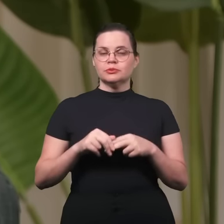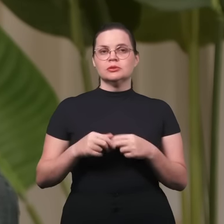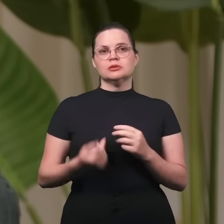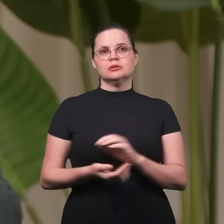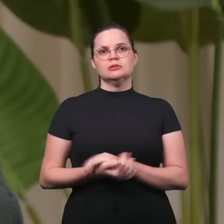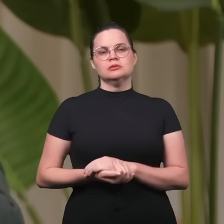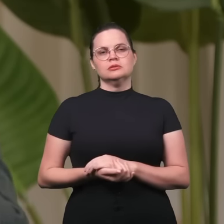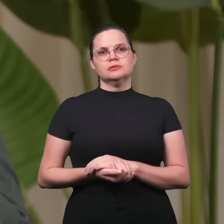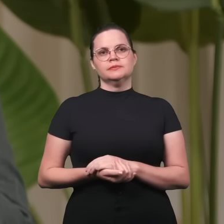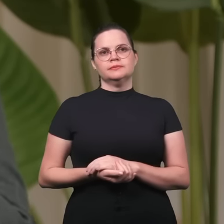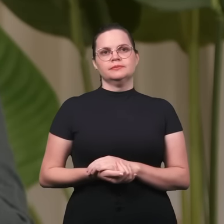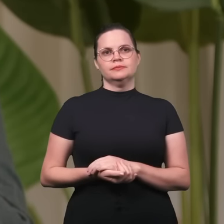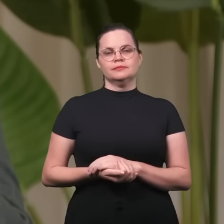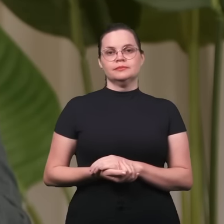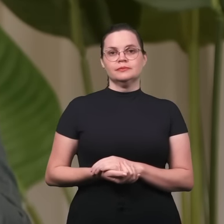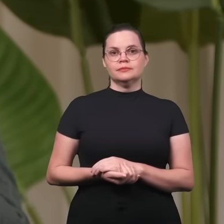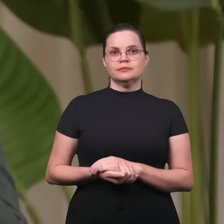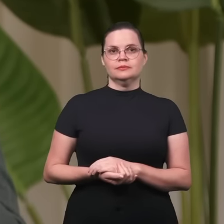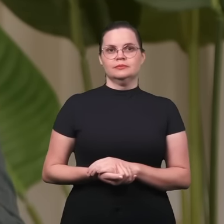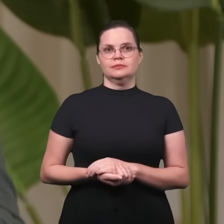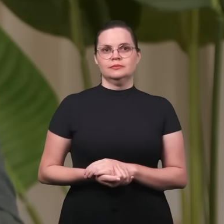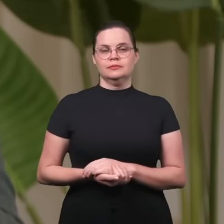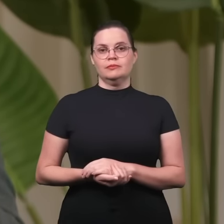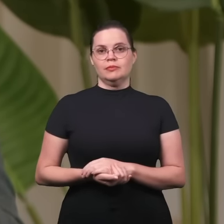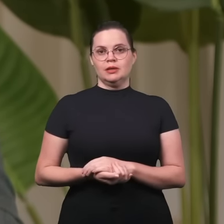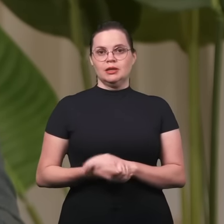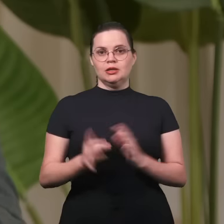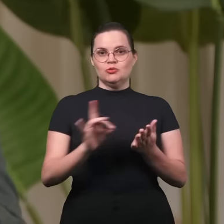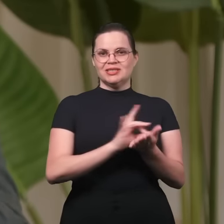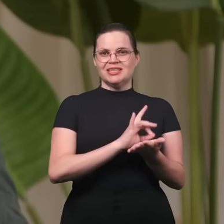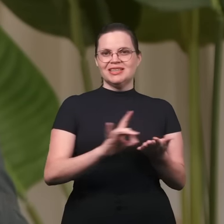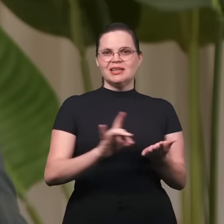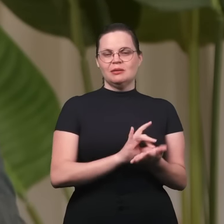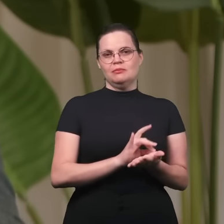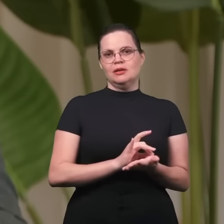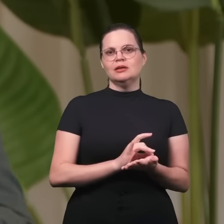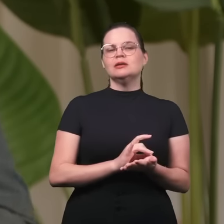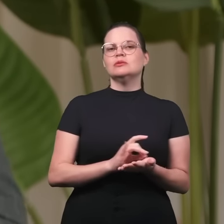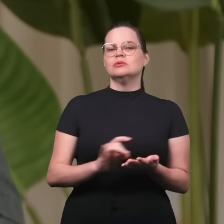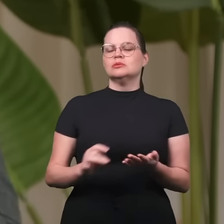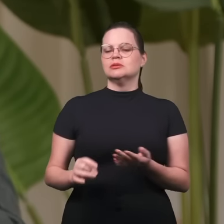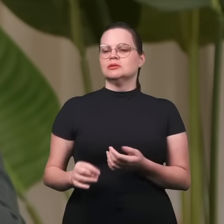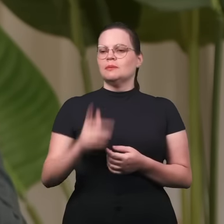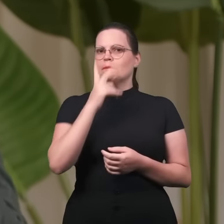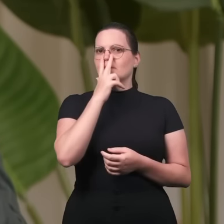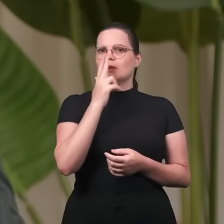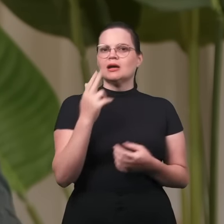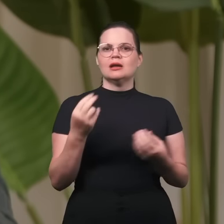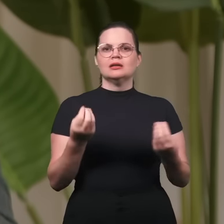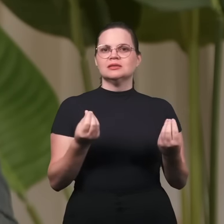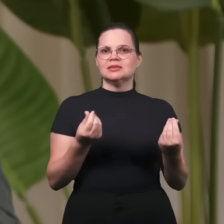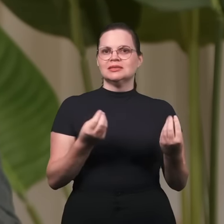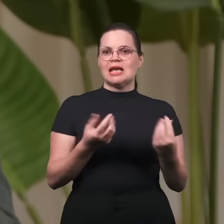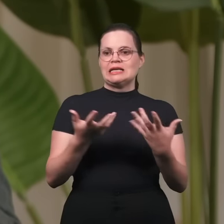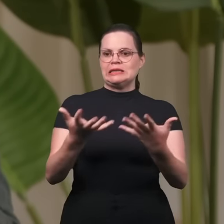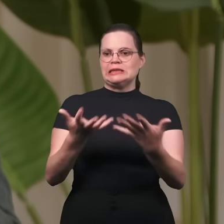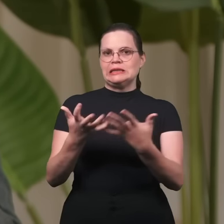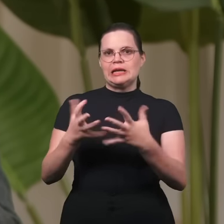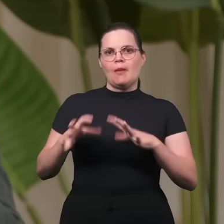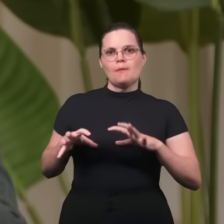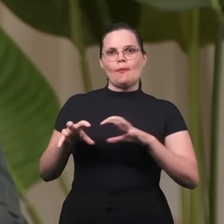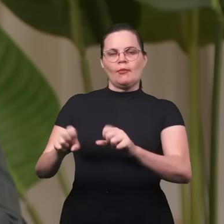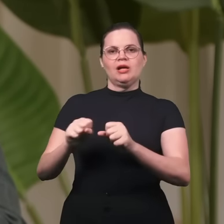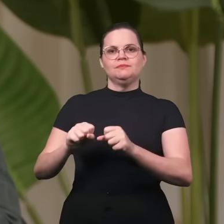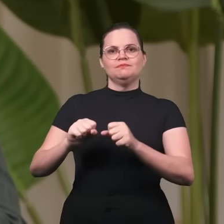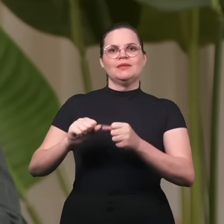muito visada pelos inimigos. Então ela foi cercada, como já falamos, ela foi destruída pelo menos